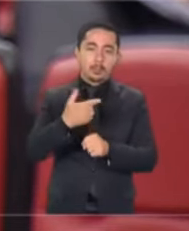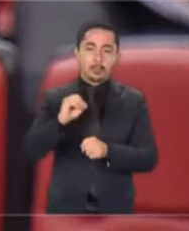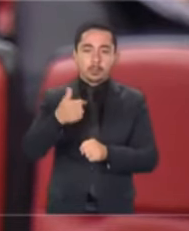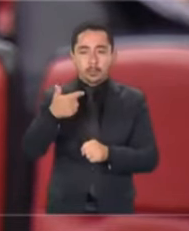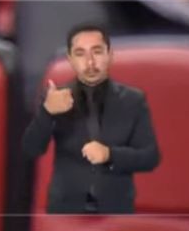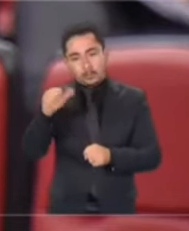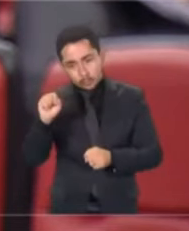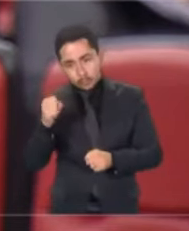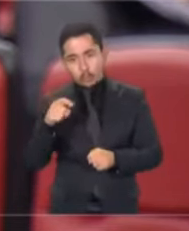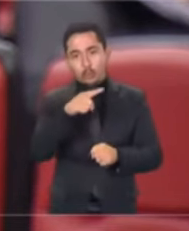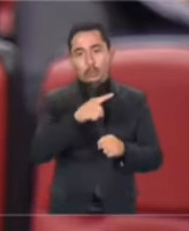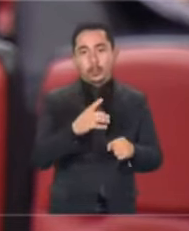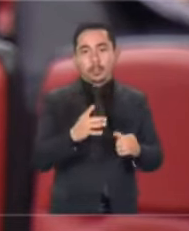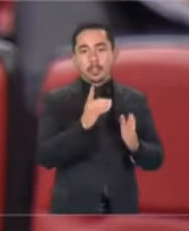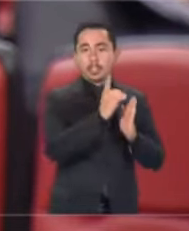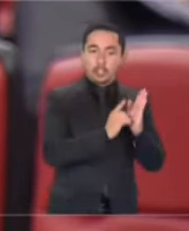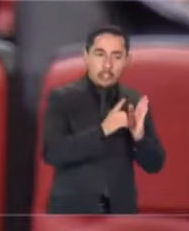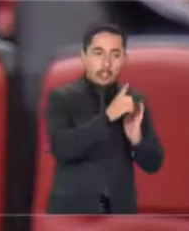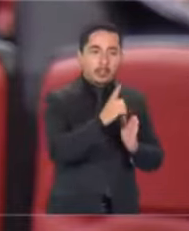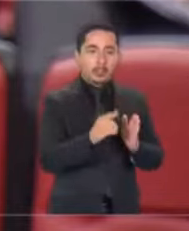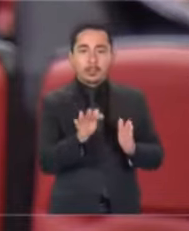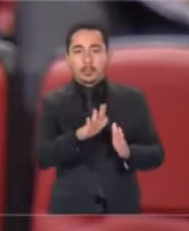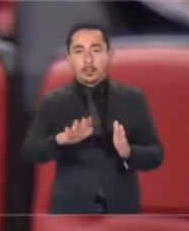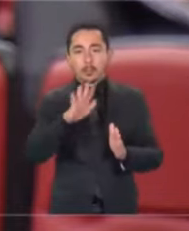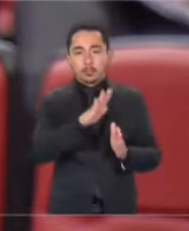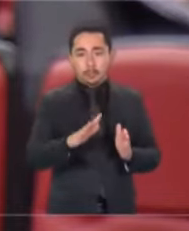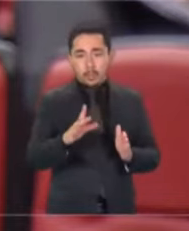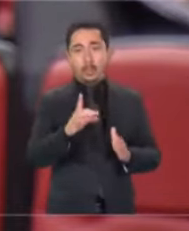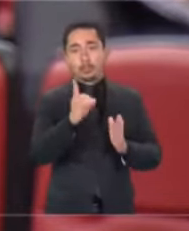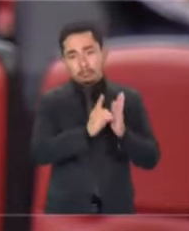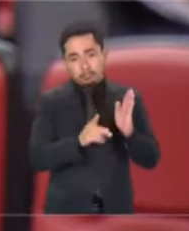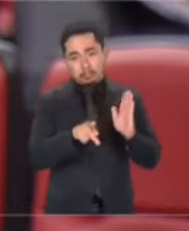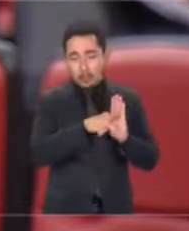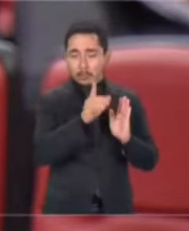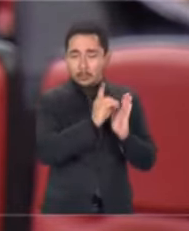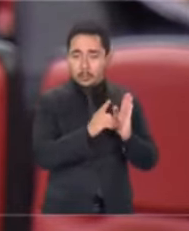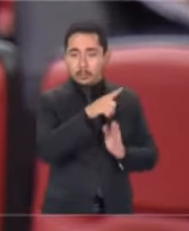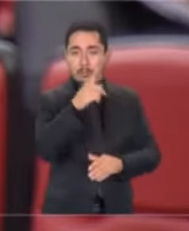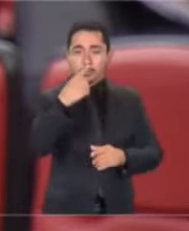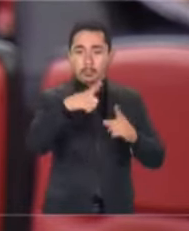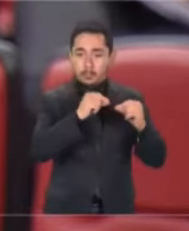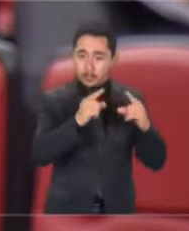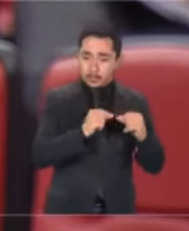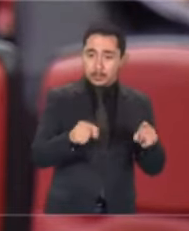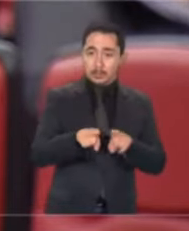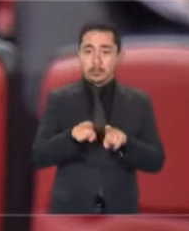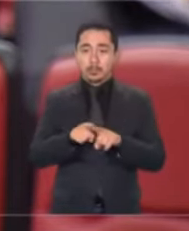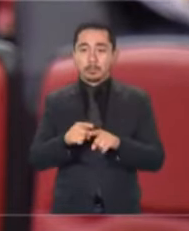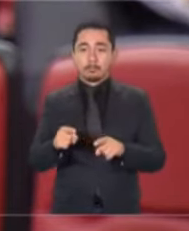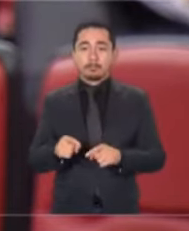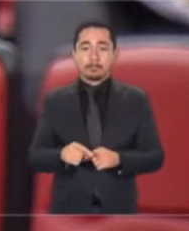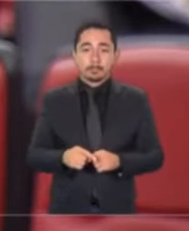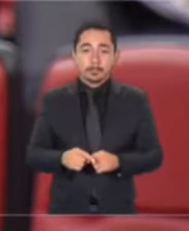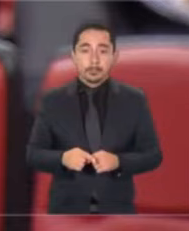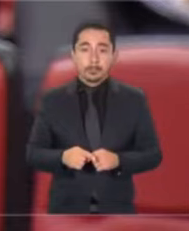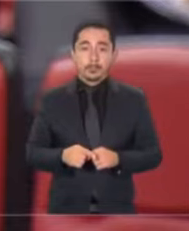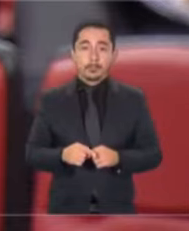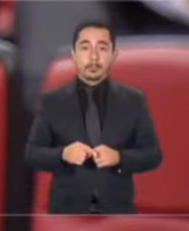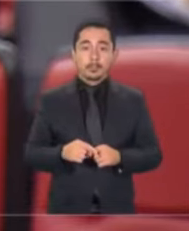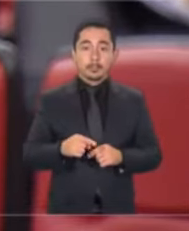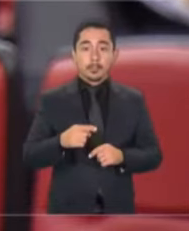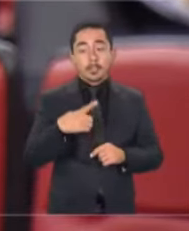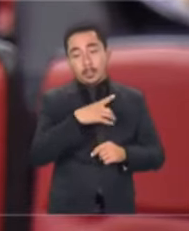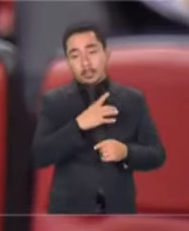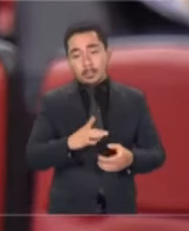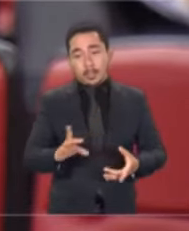da Faculdade de Direito da Universidade de Brasília e pude testemunhar presencial e carnalmente o espírito democrático e a qualidade técnica que